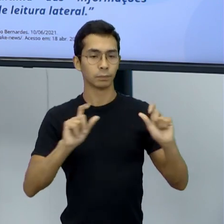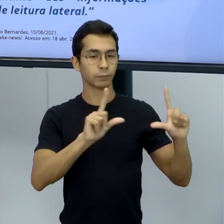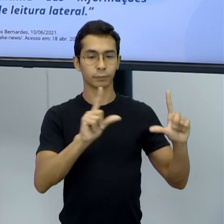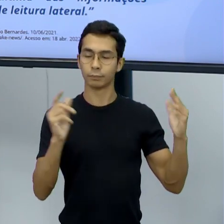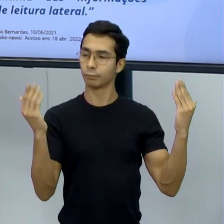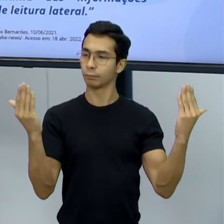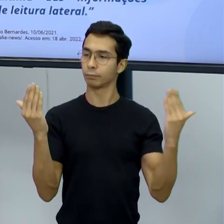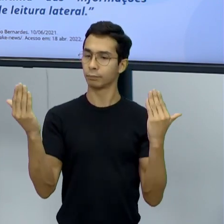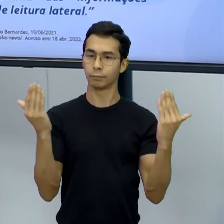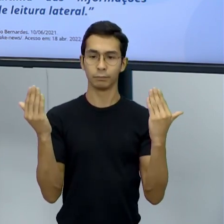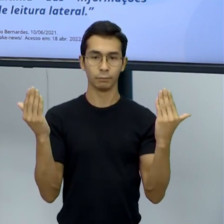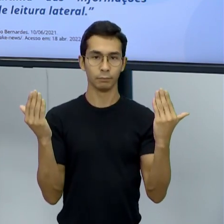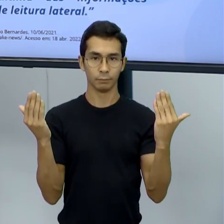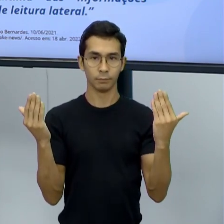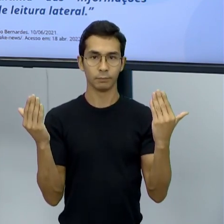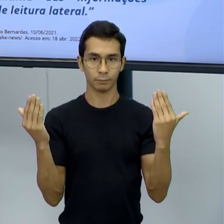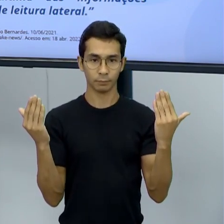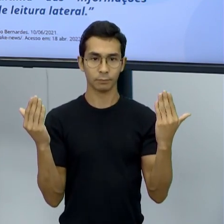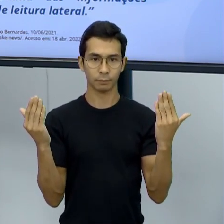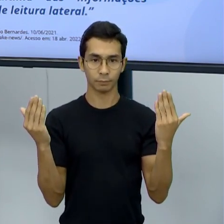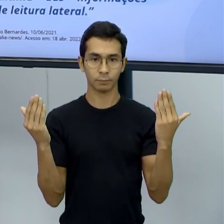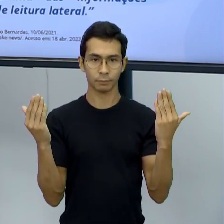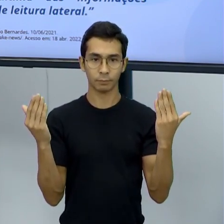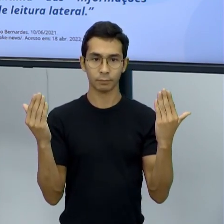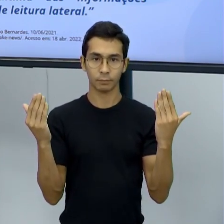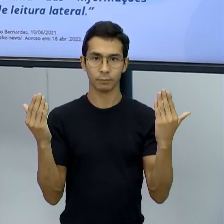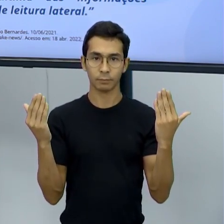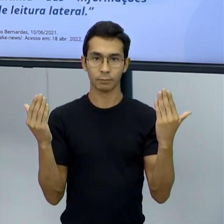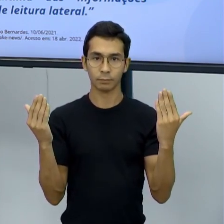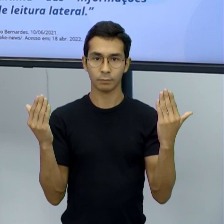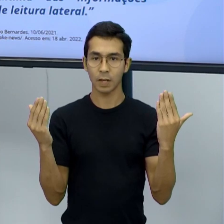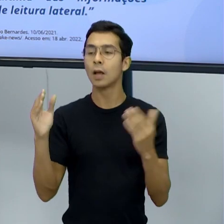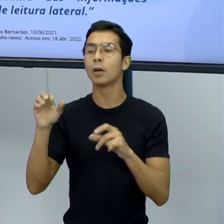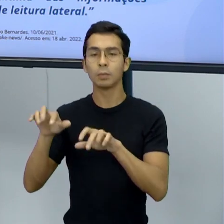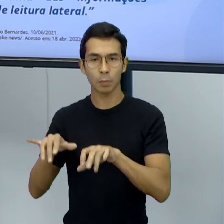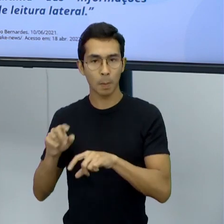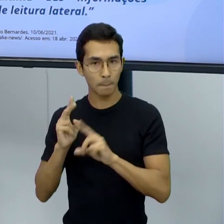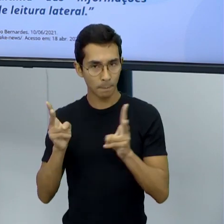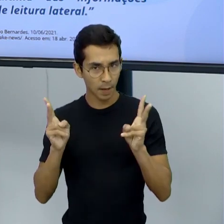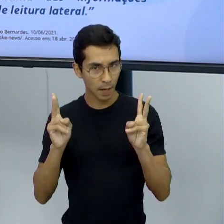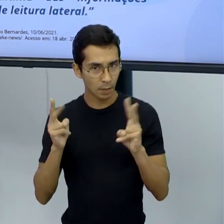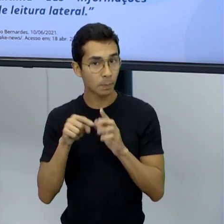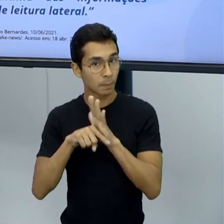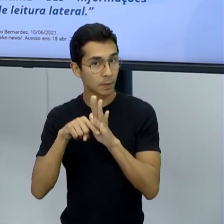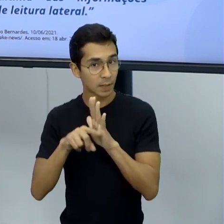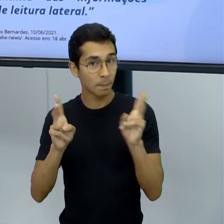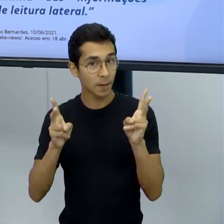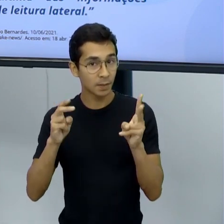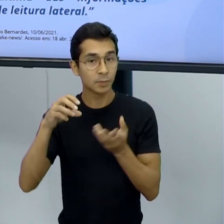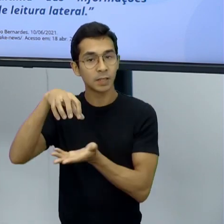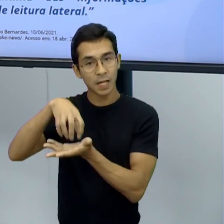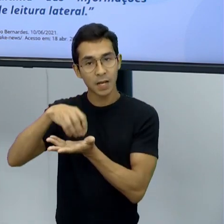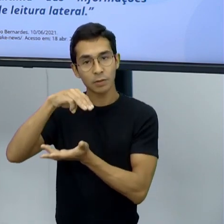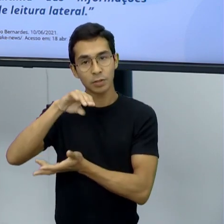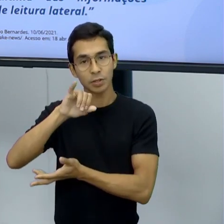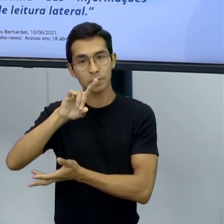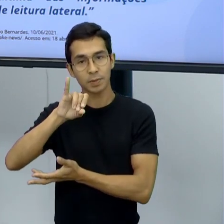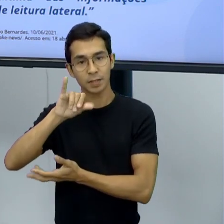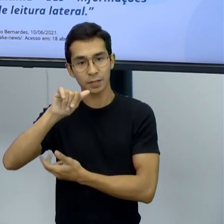Nessa outra aba, você vai fazer o quê? Você vai, de novo, digita lá, centro de mídias. E não vai naquilo. Não vai